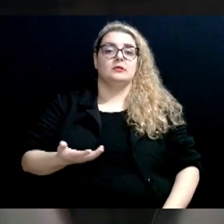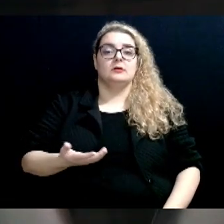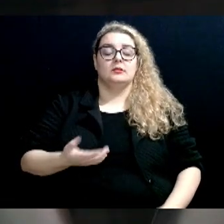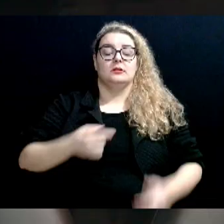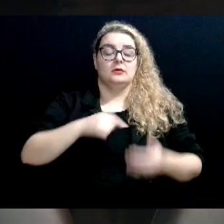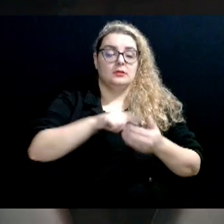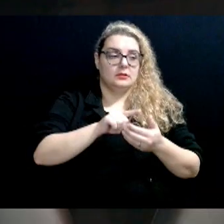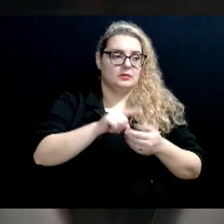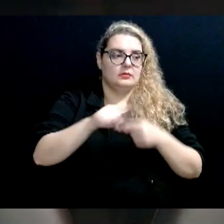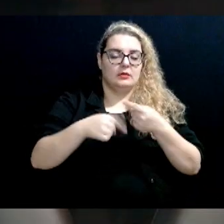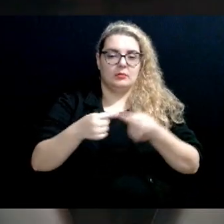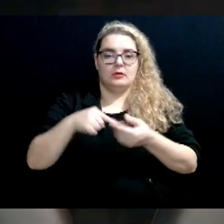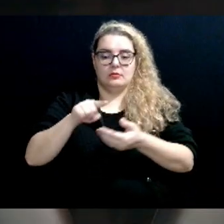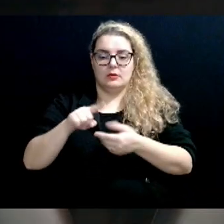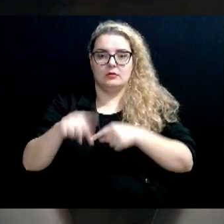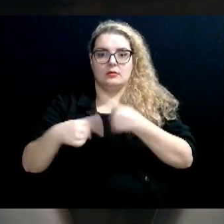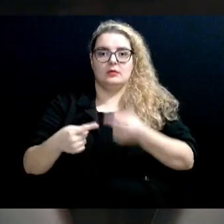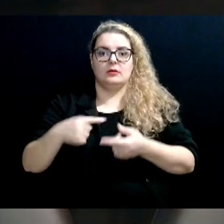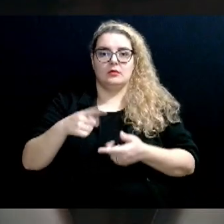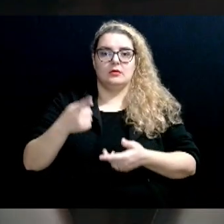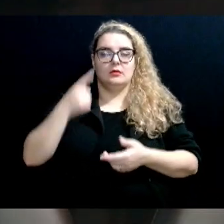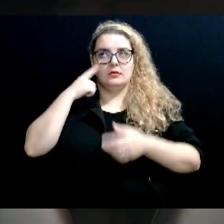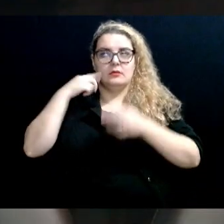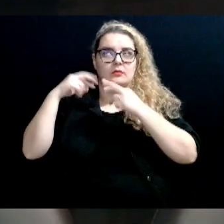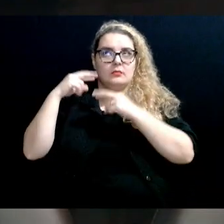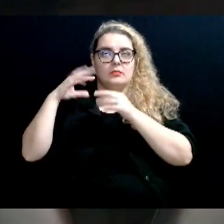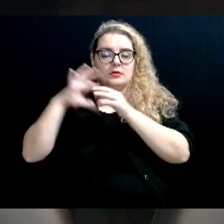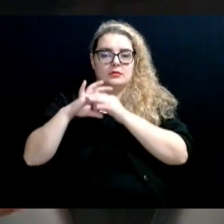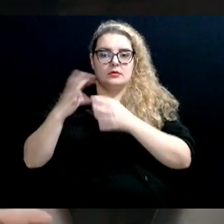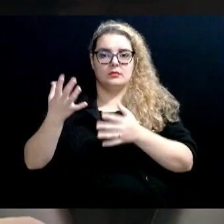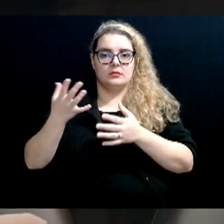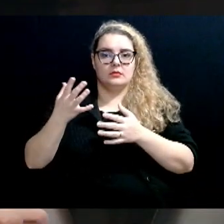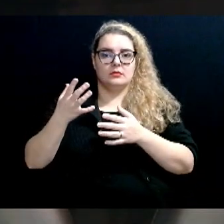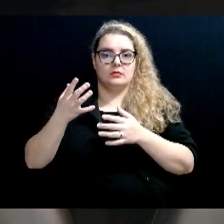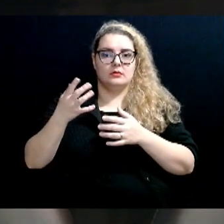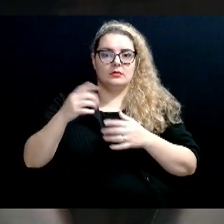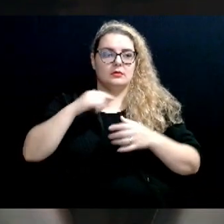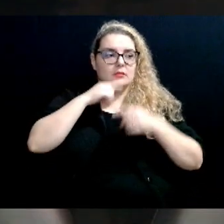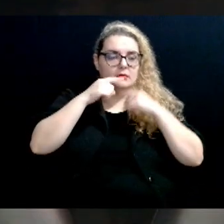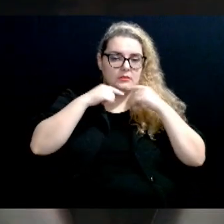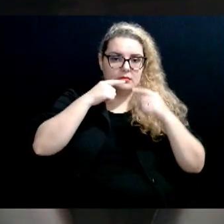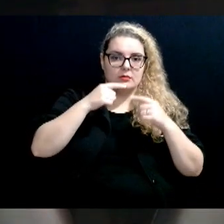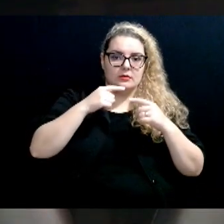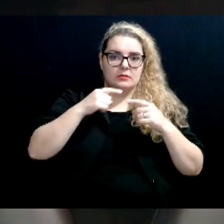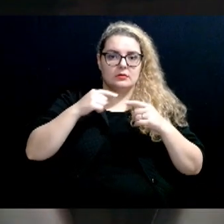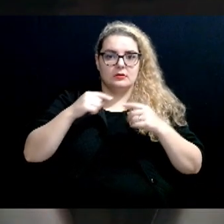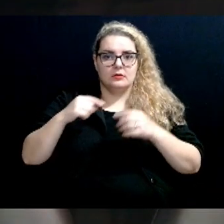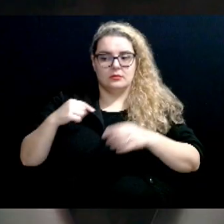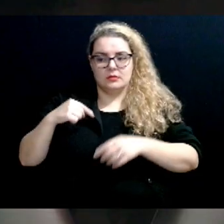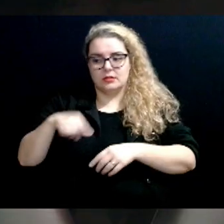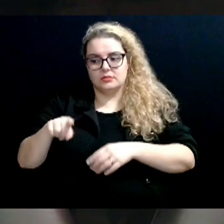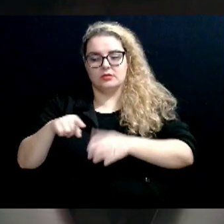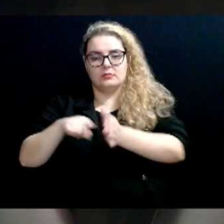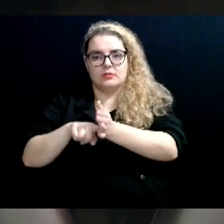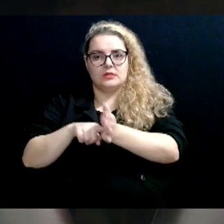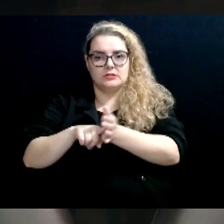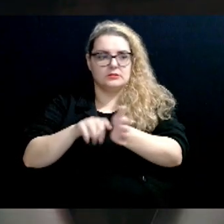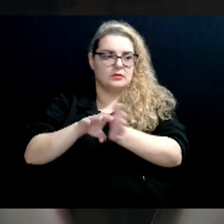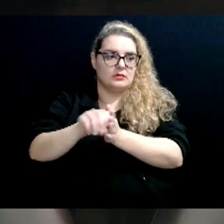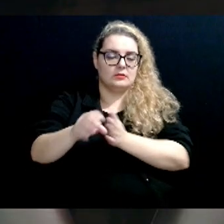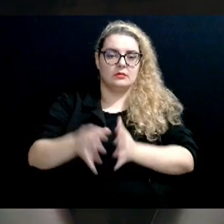outro, você já faz uma associação, vem uma dúvida, você já joga no Google, e